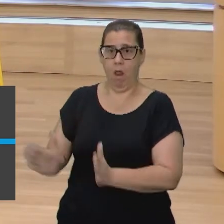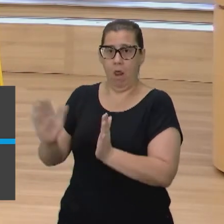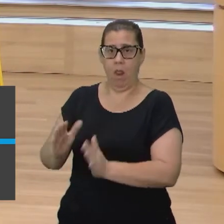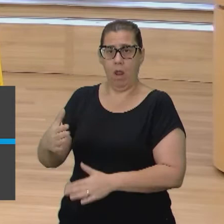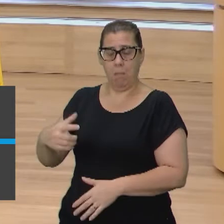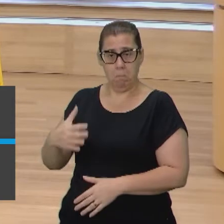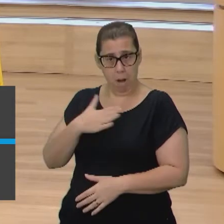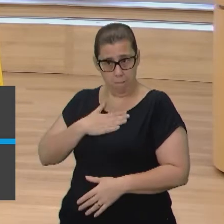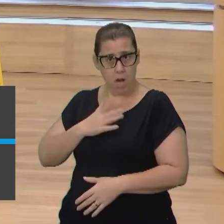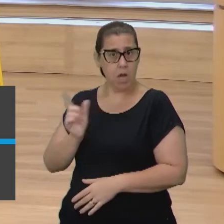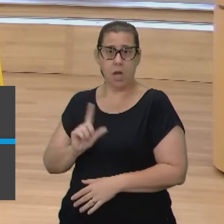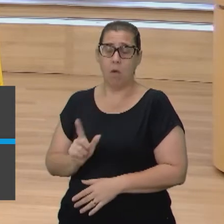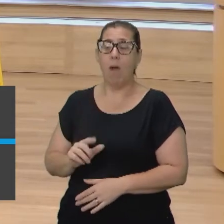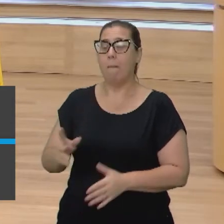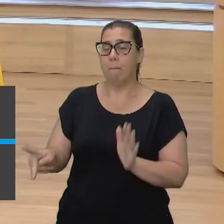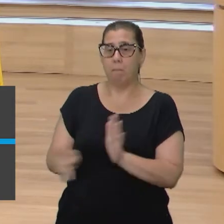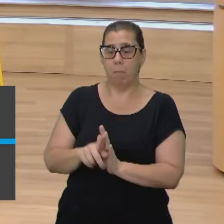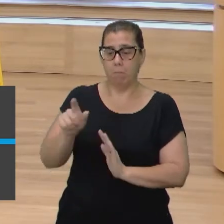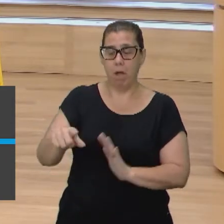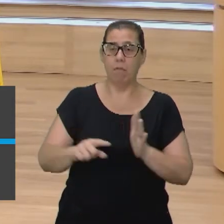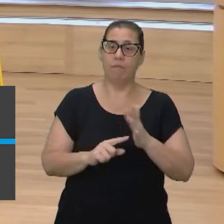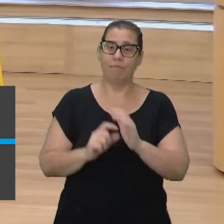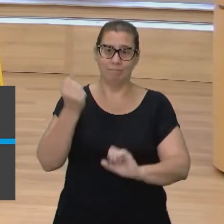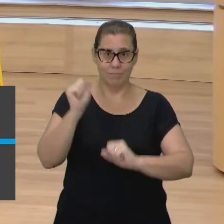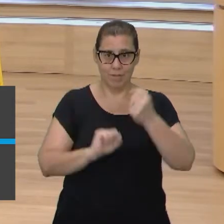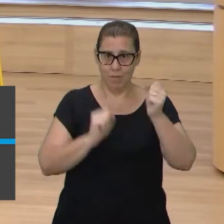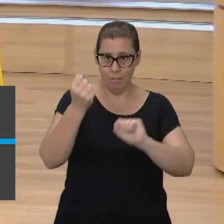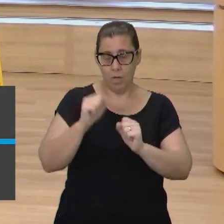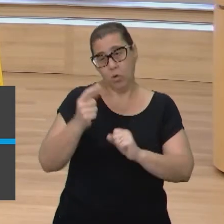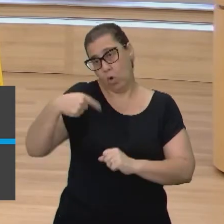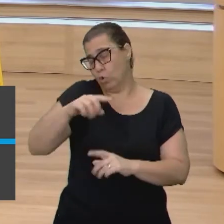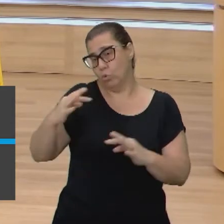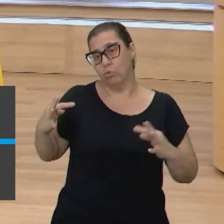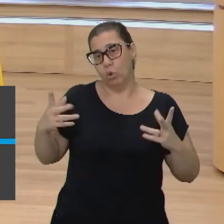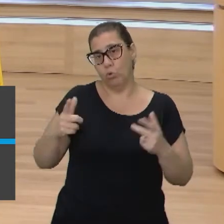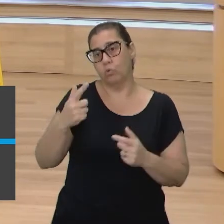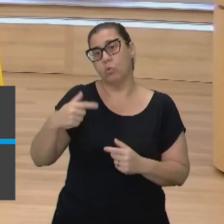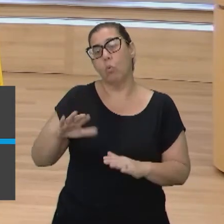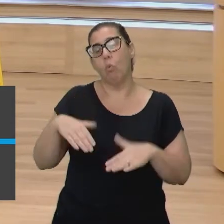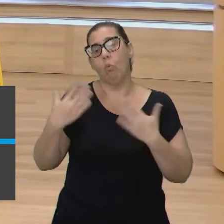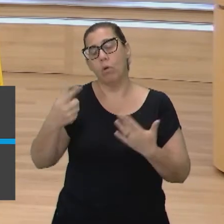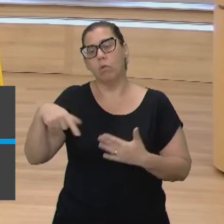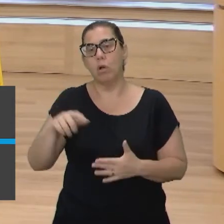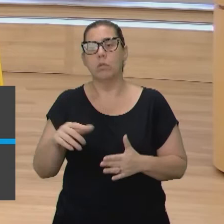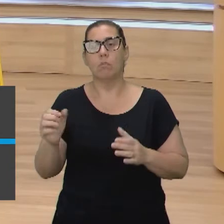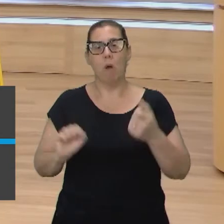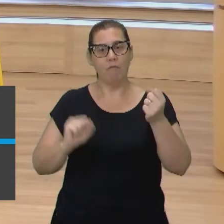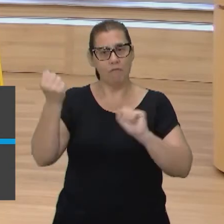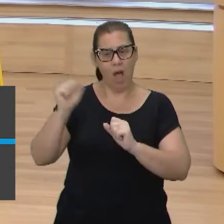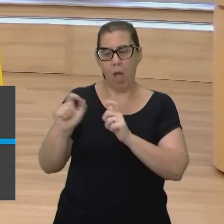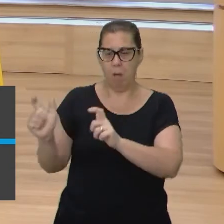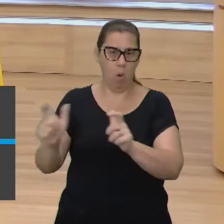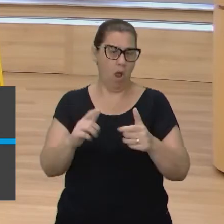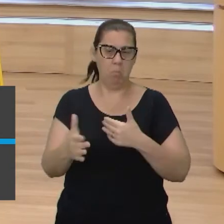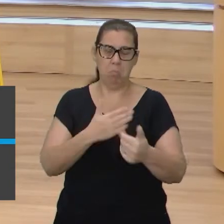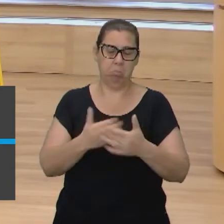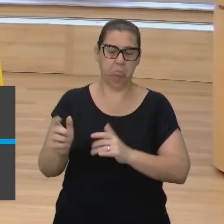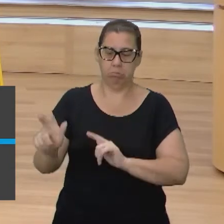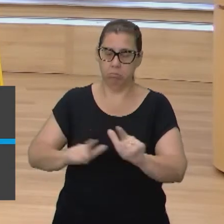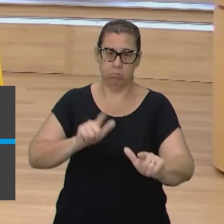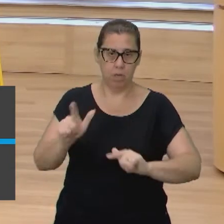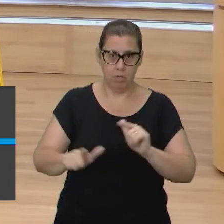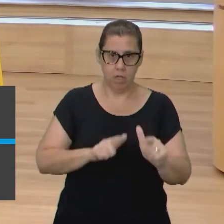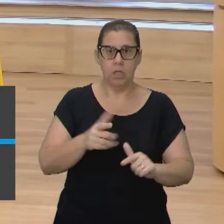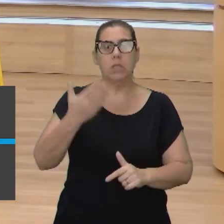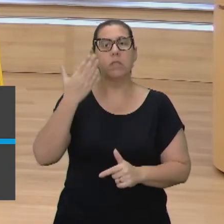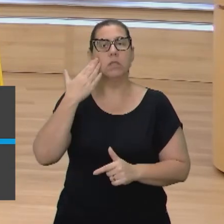próprio. Ele sabe que, aliás, como todos nós sabemos, né, quando a gente está numa fábrica, em algum lugar trabalhando, a gente sabe